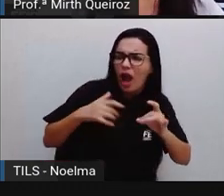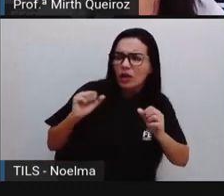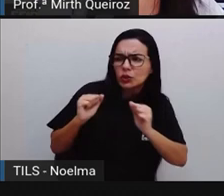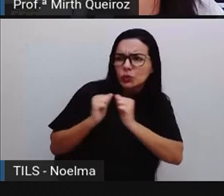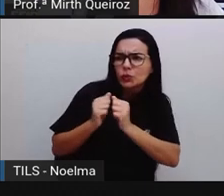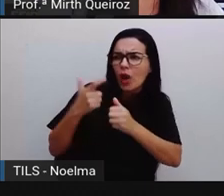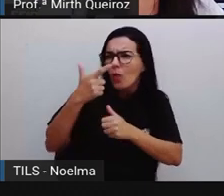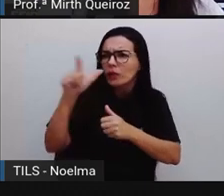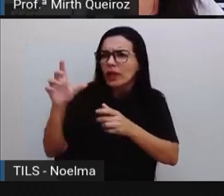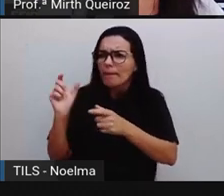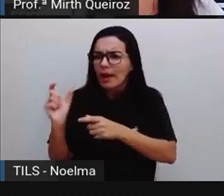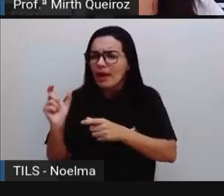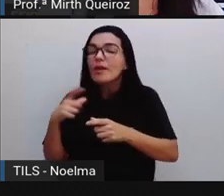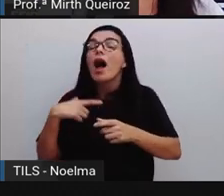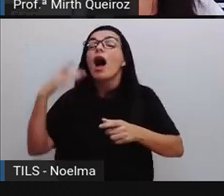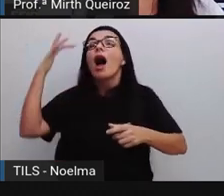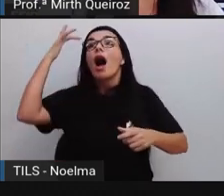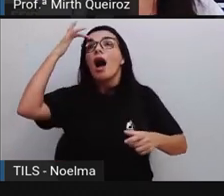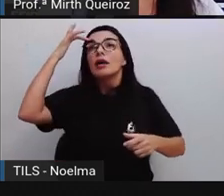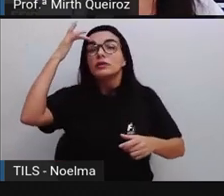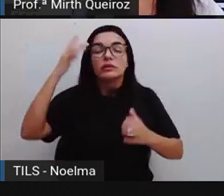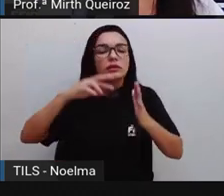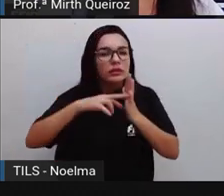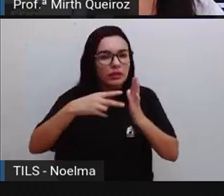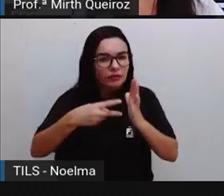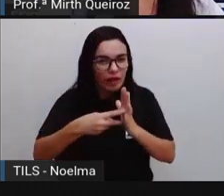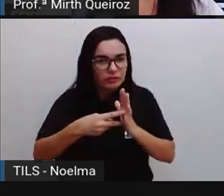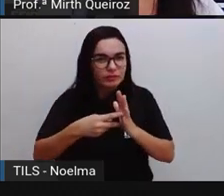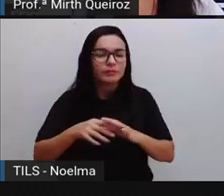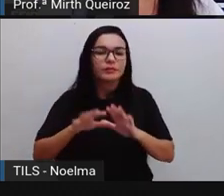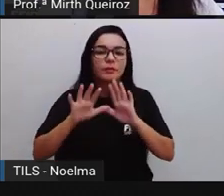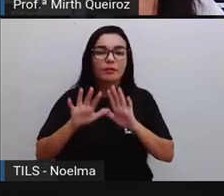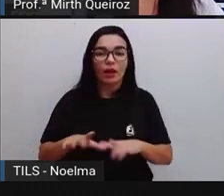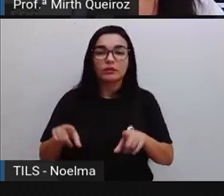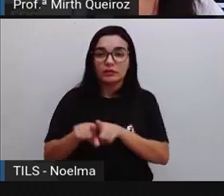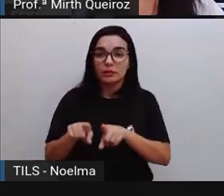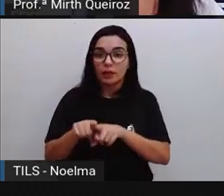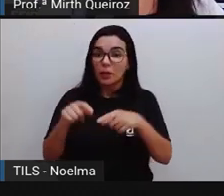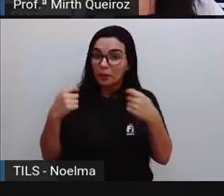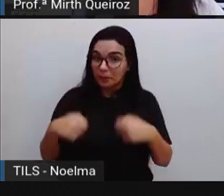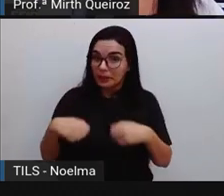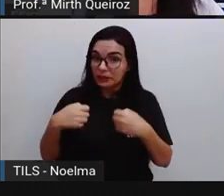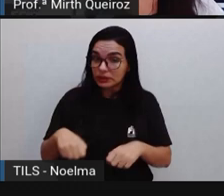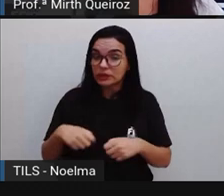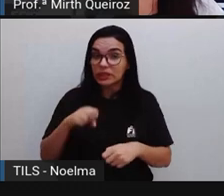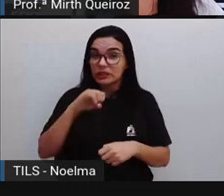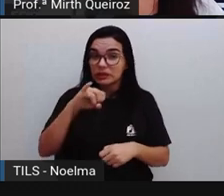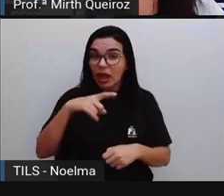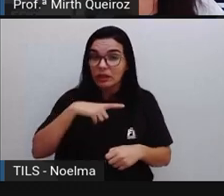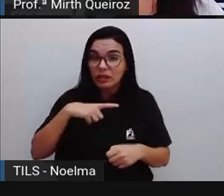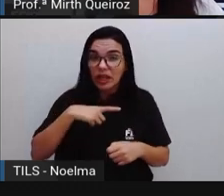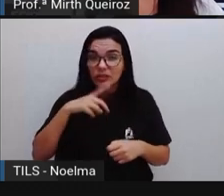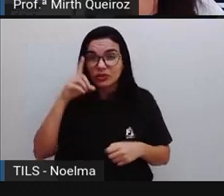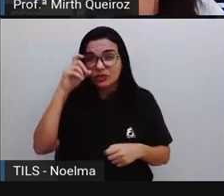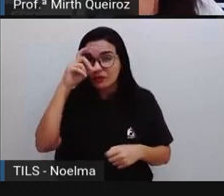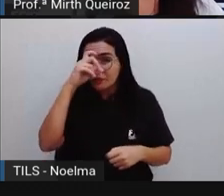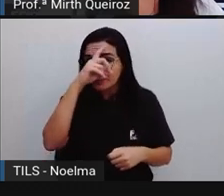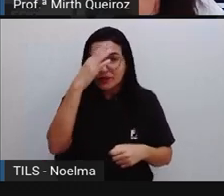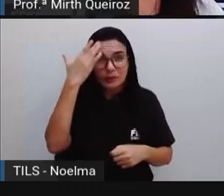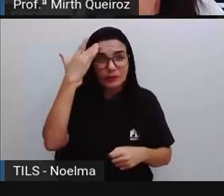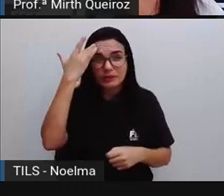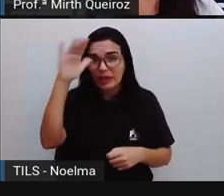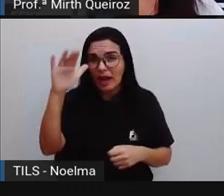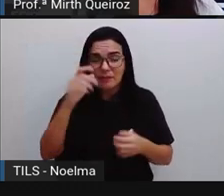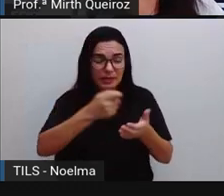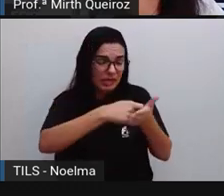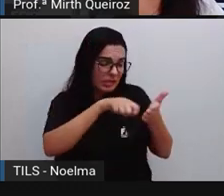certo? Mas a gente também precisa utilizar os verbetes quando a gente tem dificuldade em escrever uma palavra, por exemplo, né?